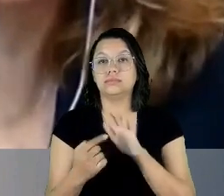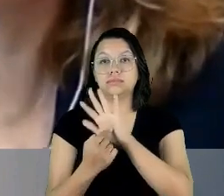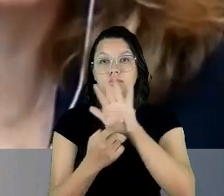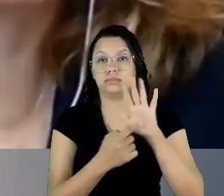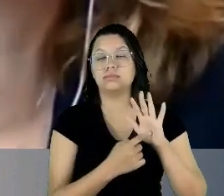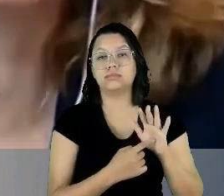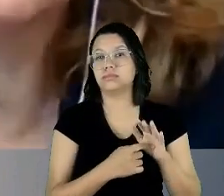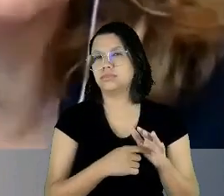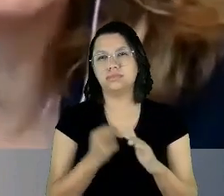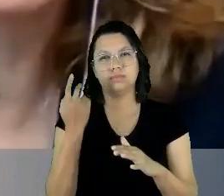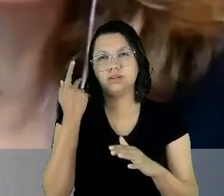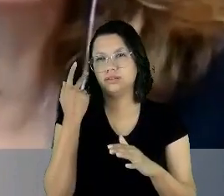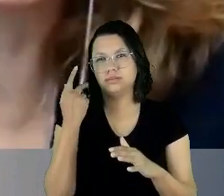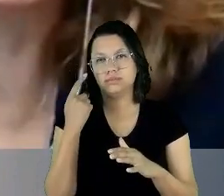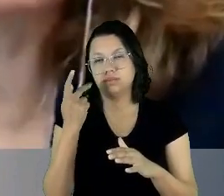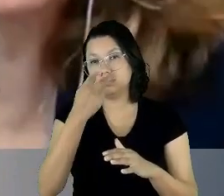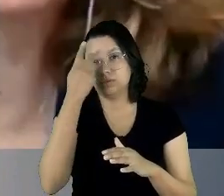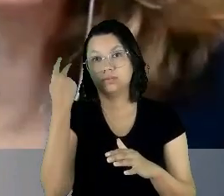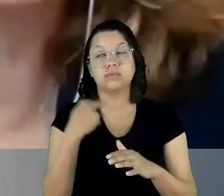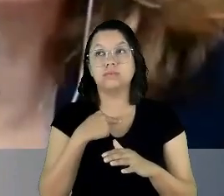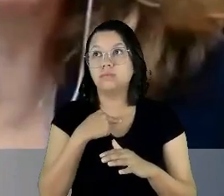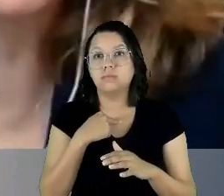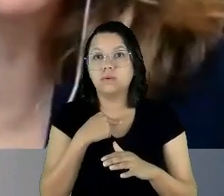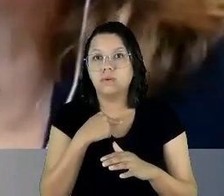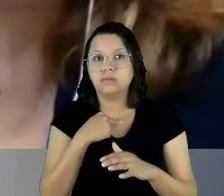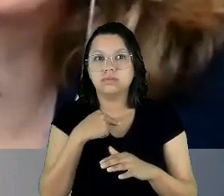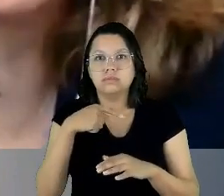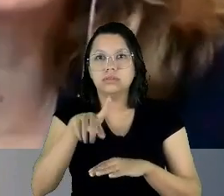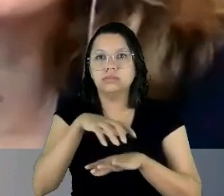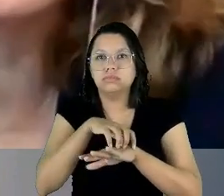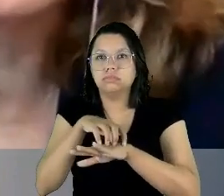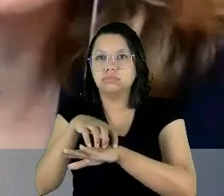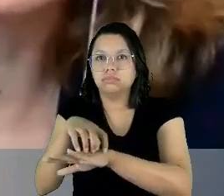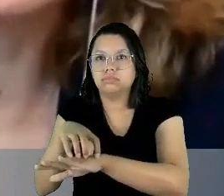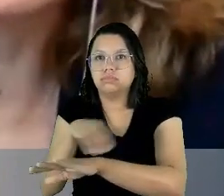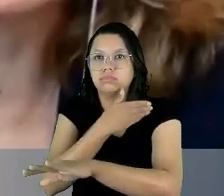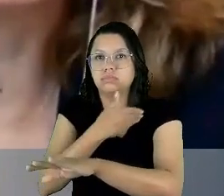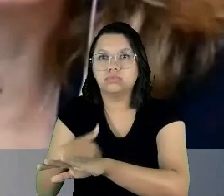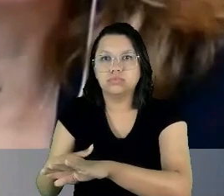mostra que não é natural que as pessoas não possam pegar um transporte